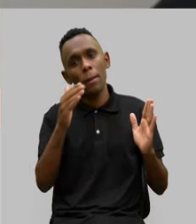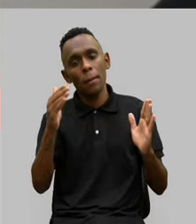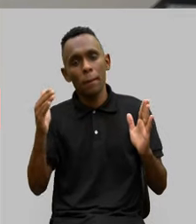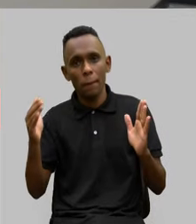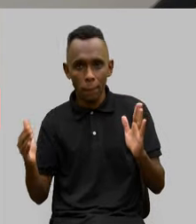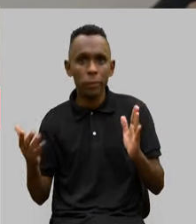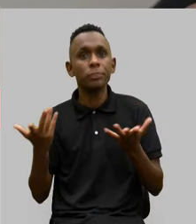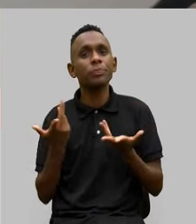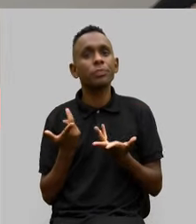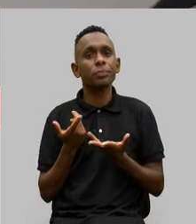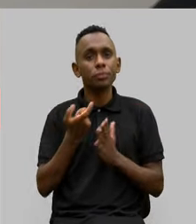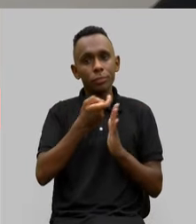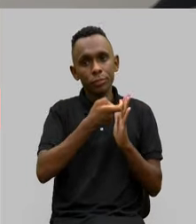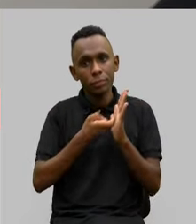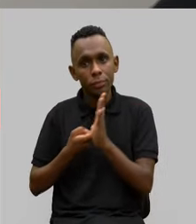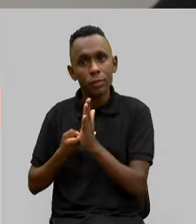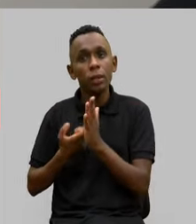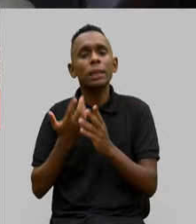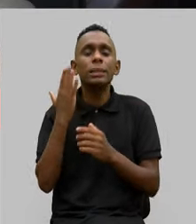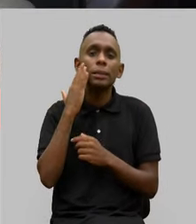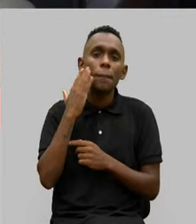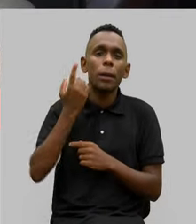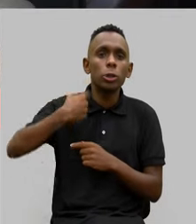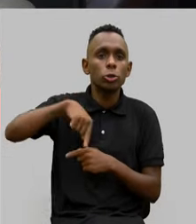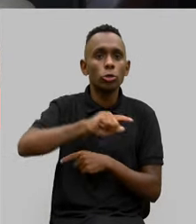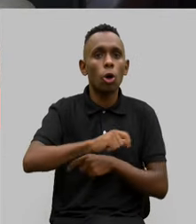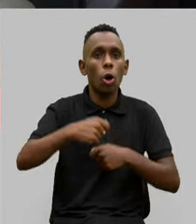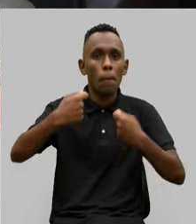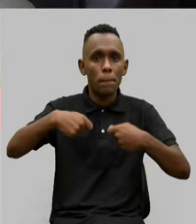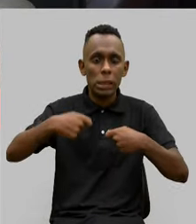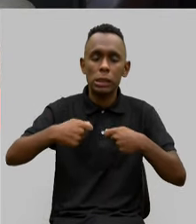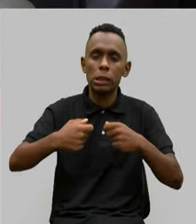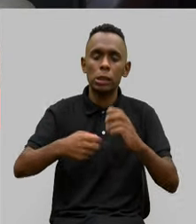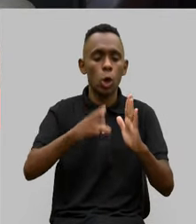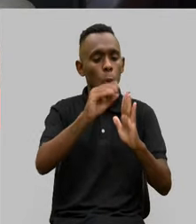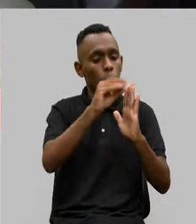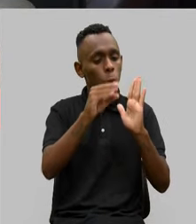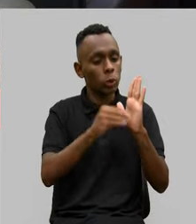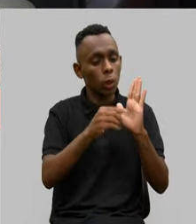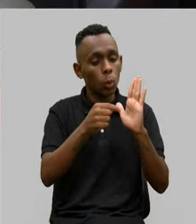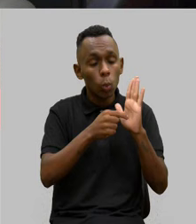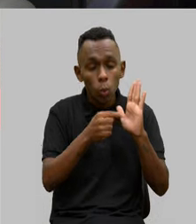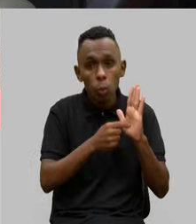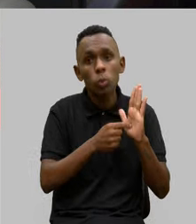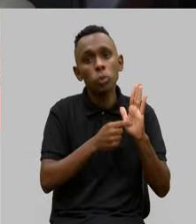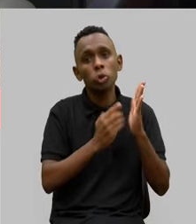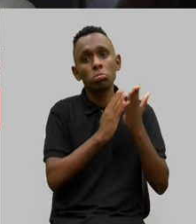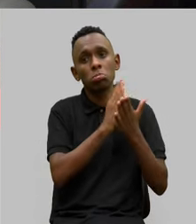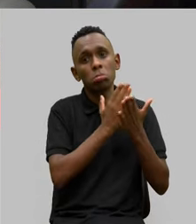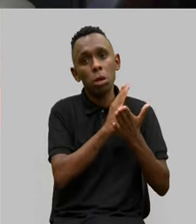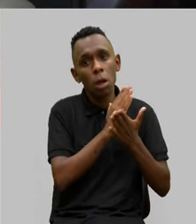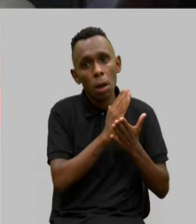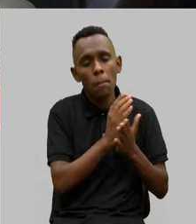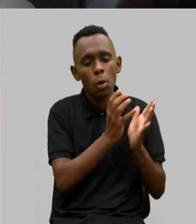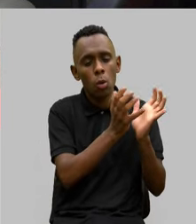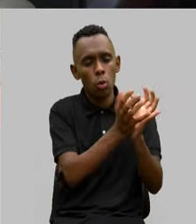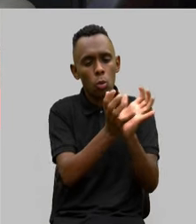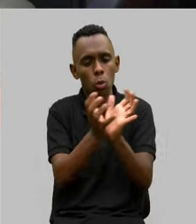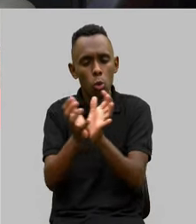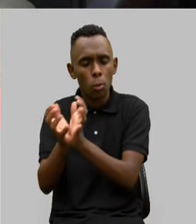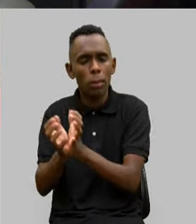eh e sabermos ISO que nós precisamos disputar o conteúdo comissão a comissão